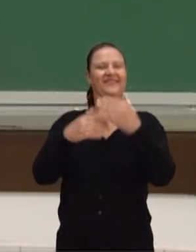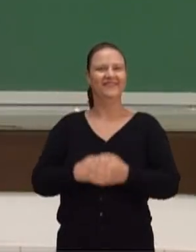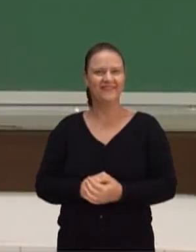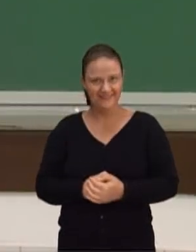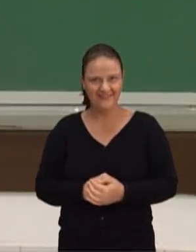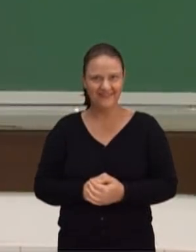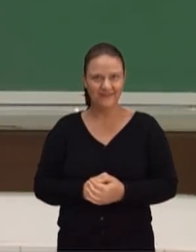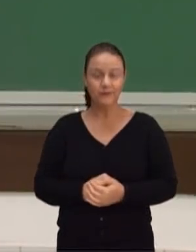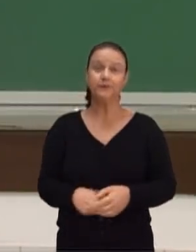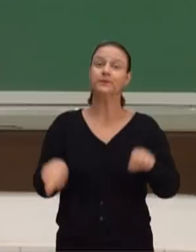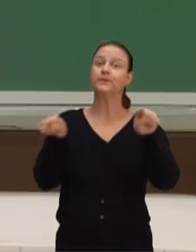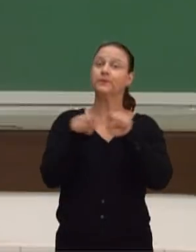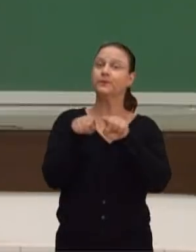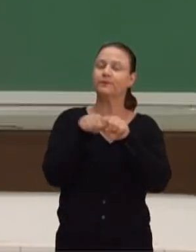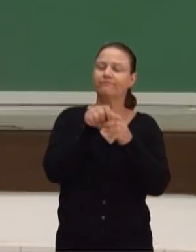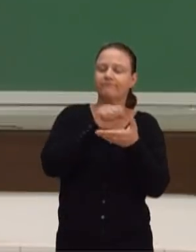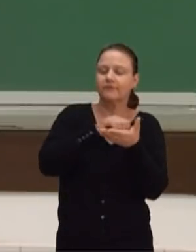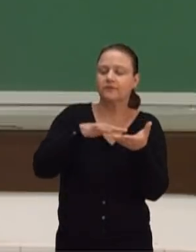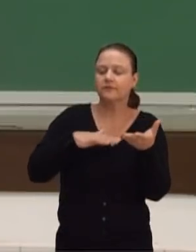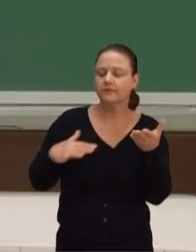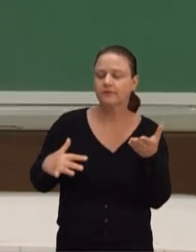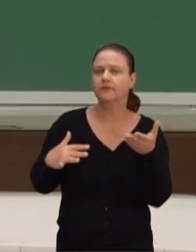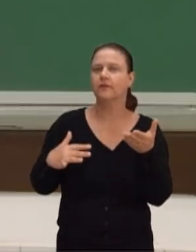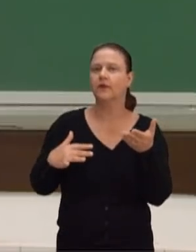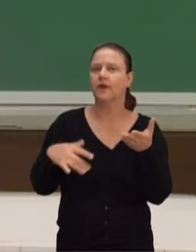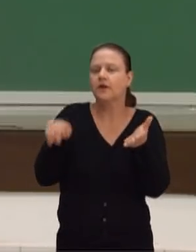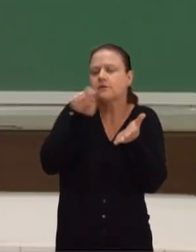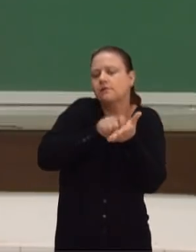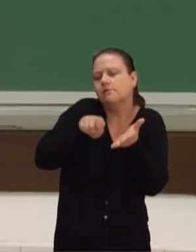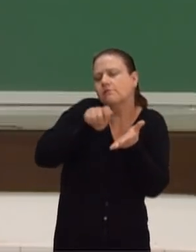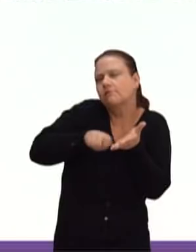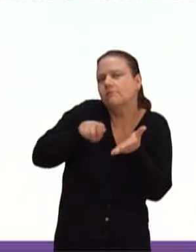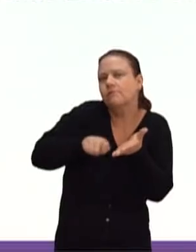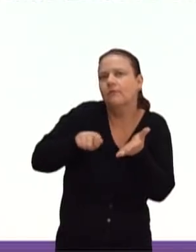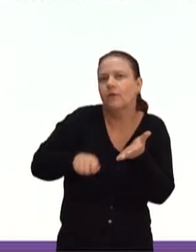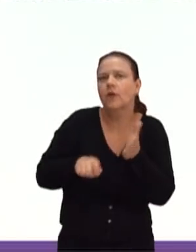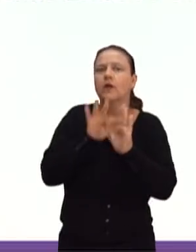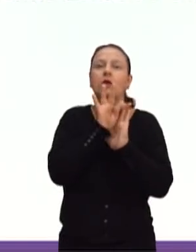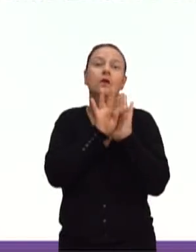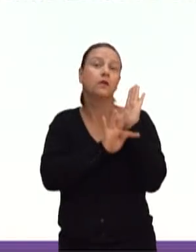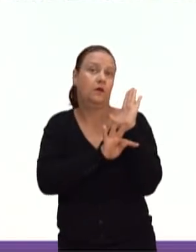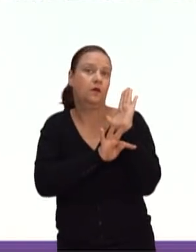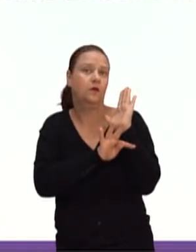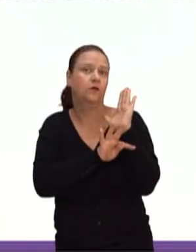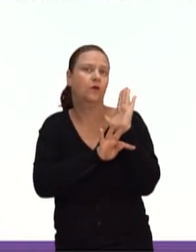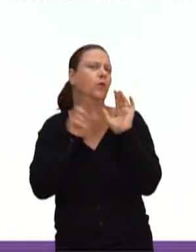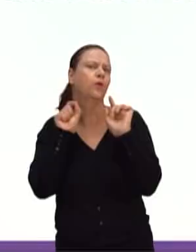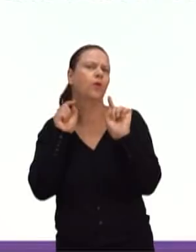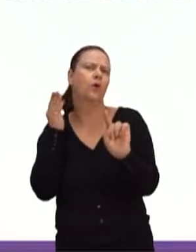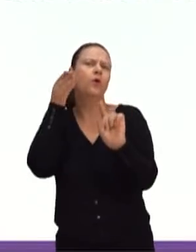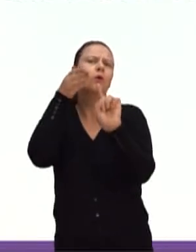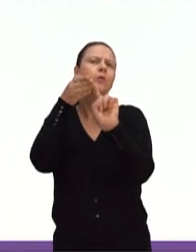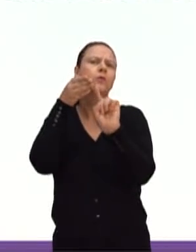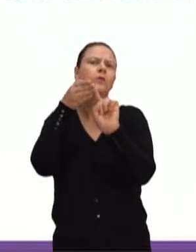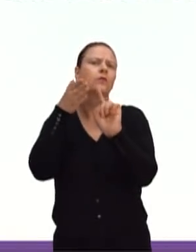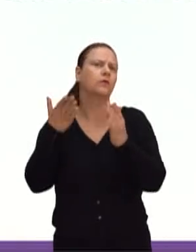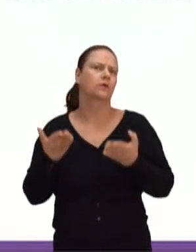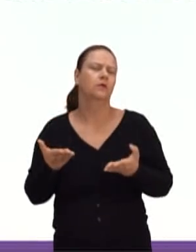Atividade de reestruturar texto serve para. Agora você vai olhar as